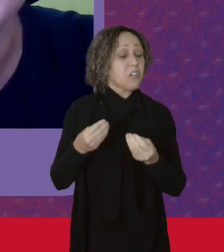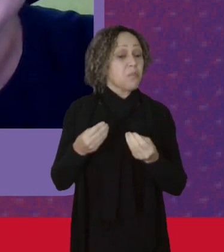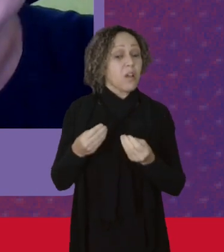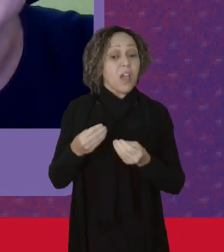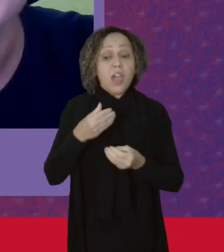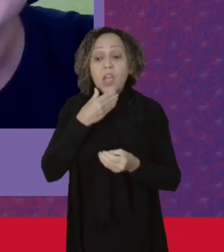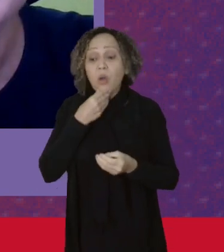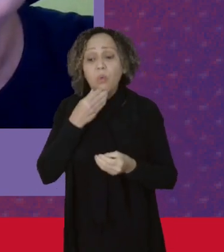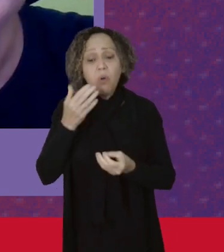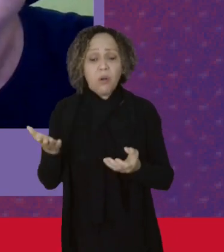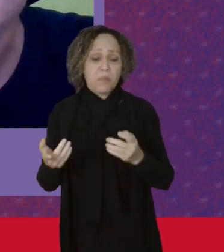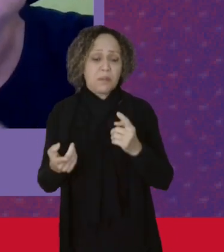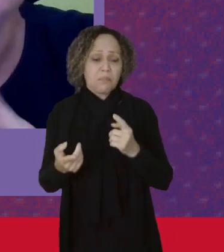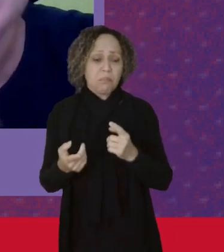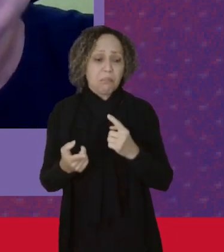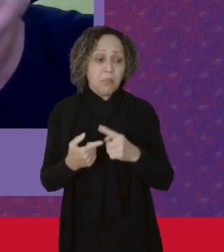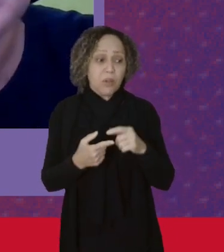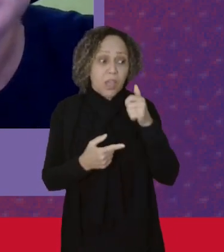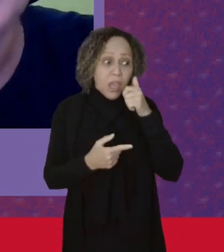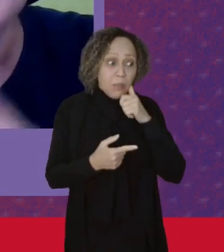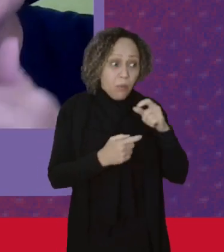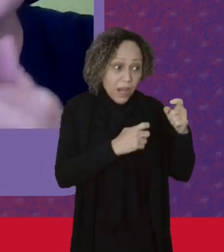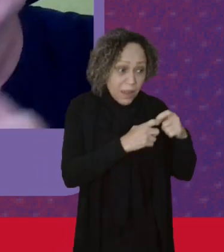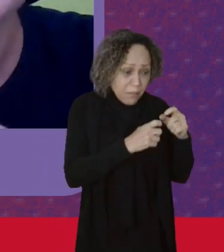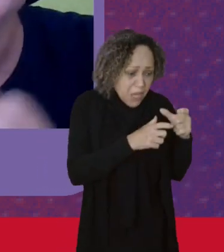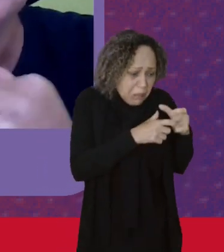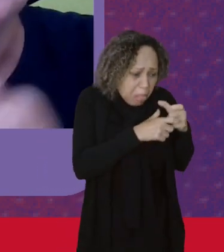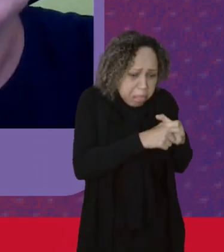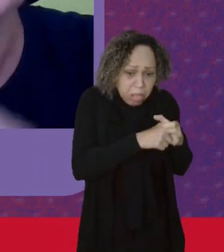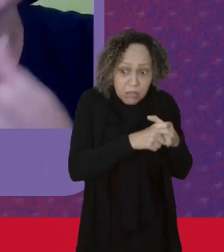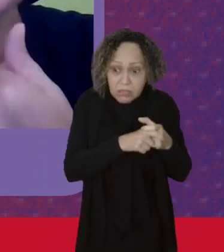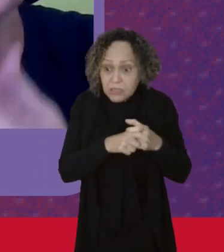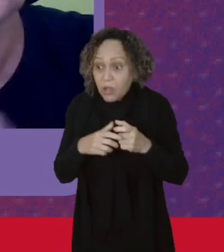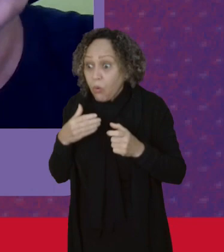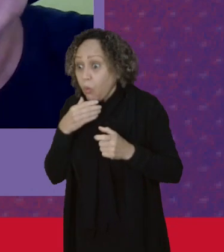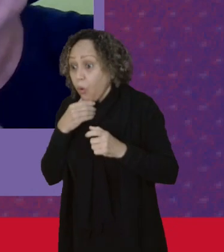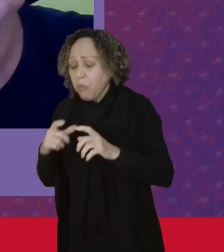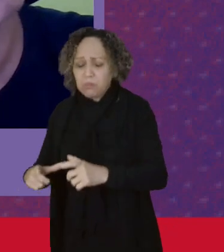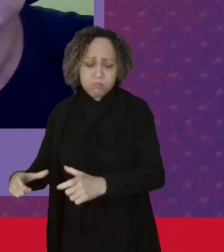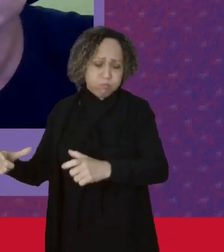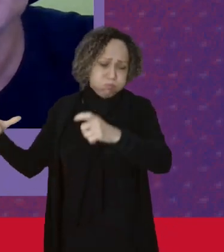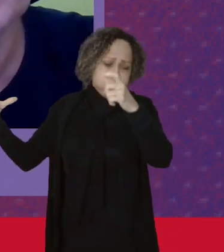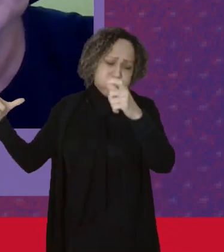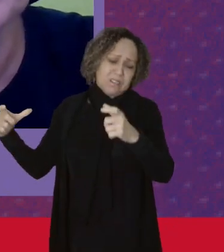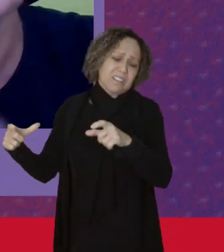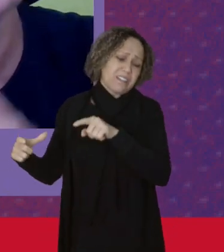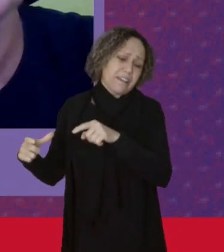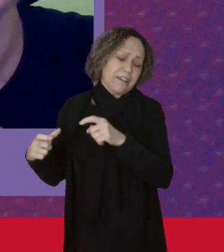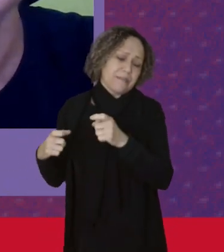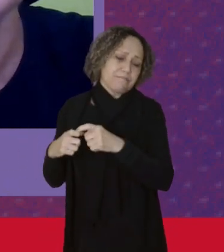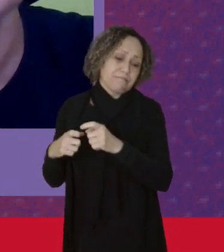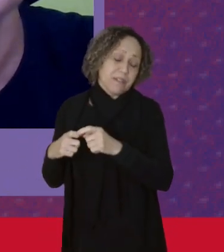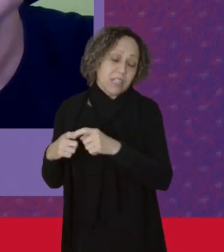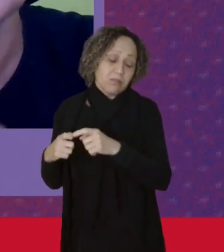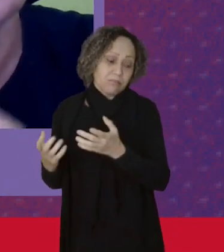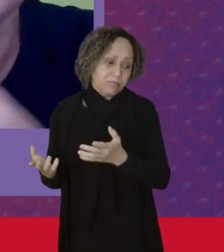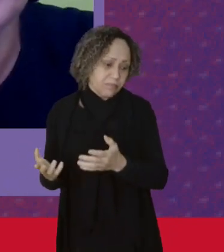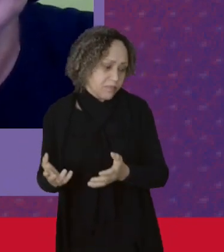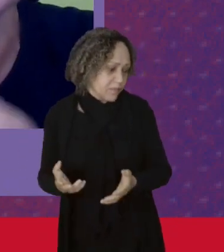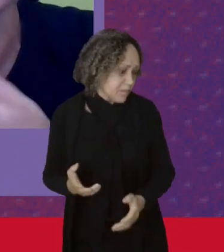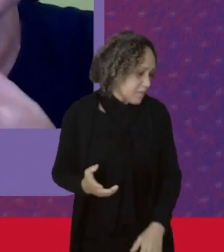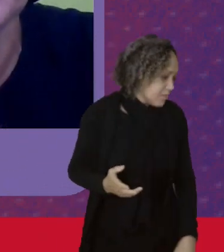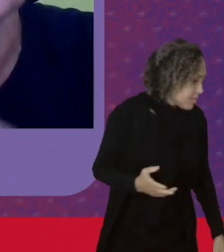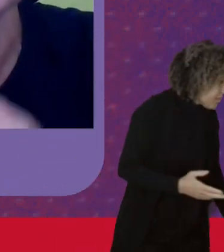existiam médicas, existiam médicos, certo? E, inclusive, o cuidado com o corpo da mulher, então, ele